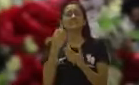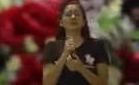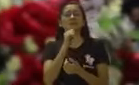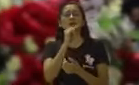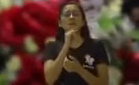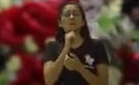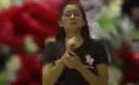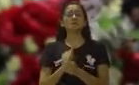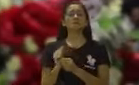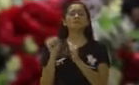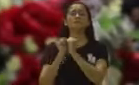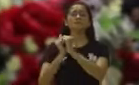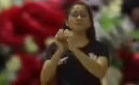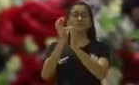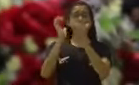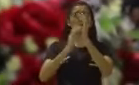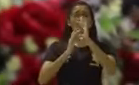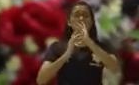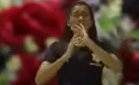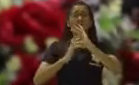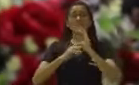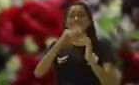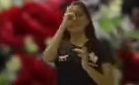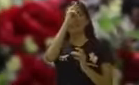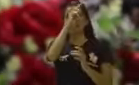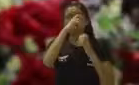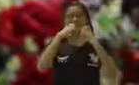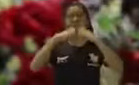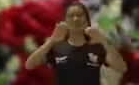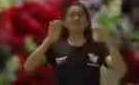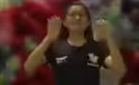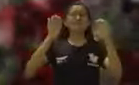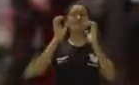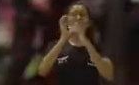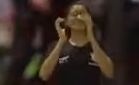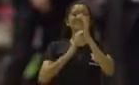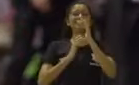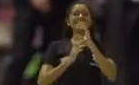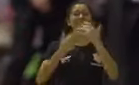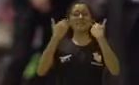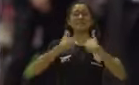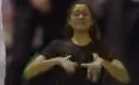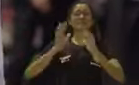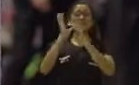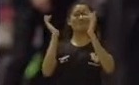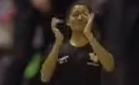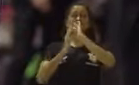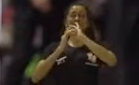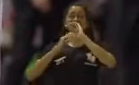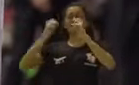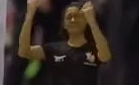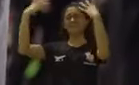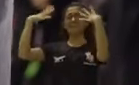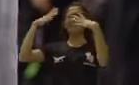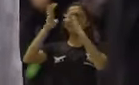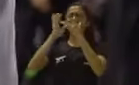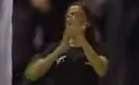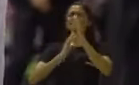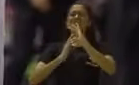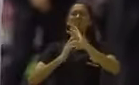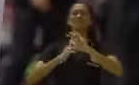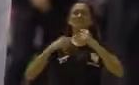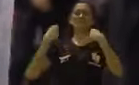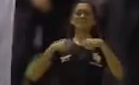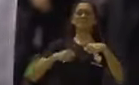a palavra de Jesus, o testemunho de Jesus, a natureza de Jesus, a graça de Jesus,